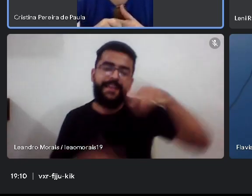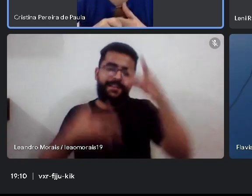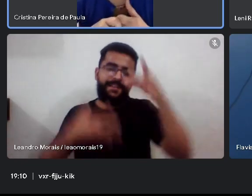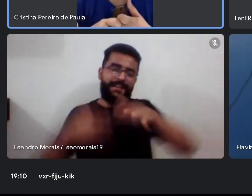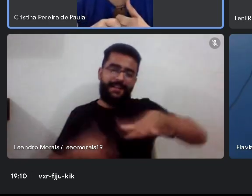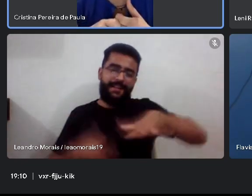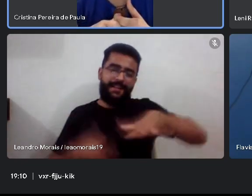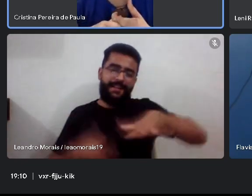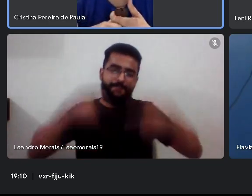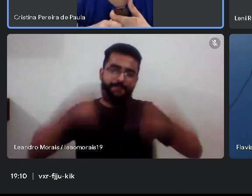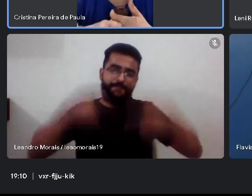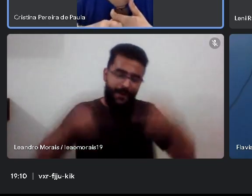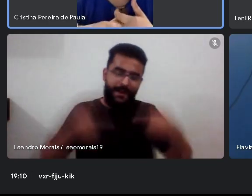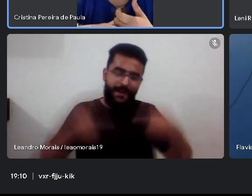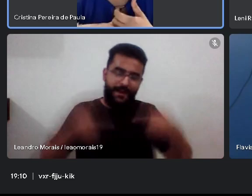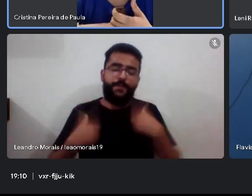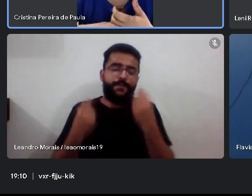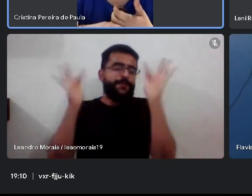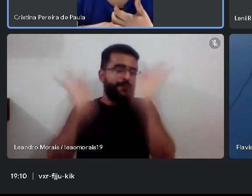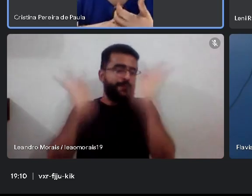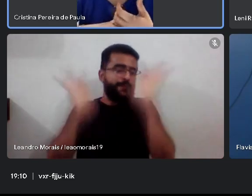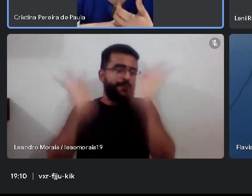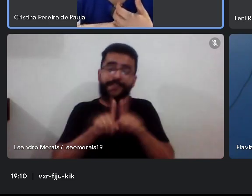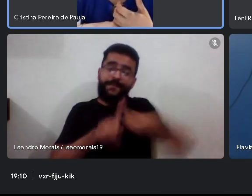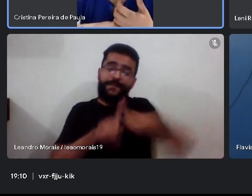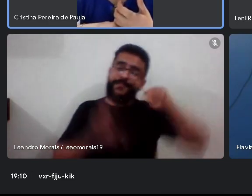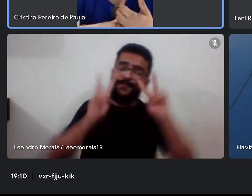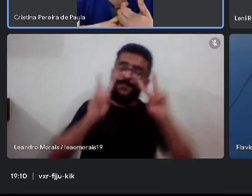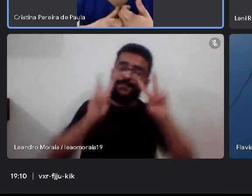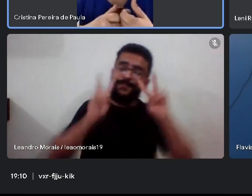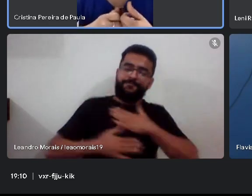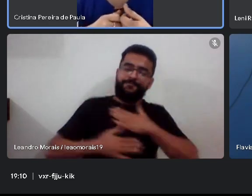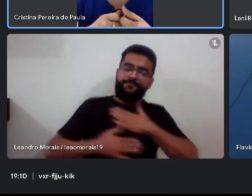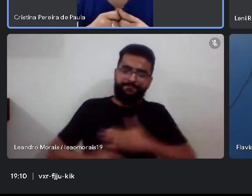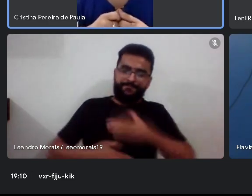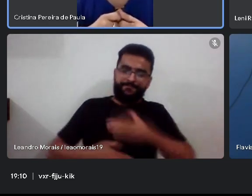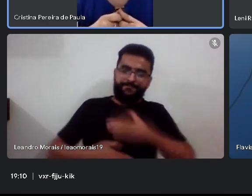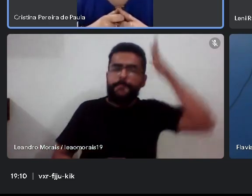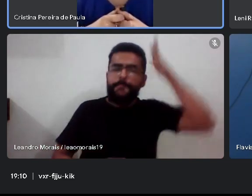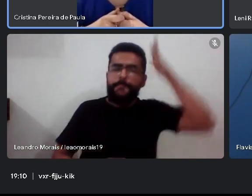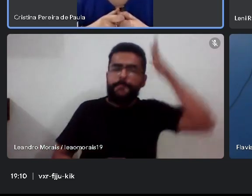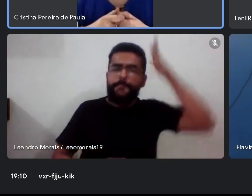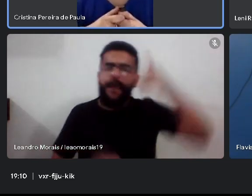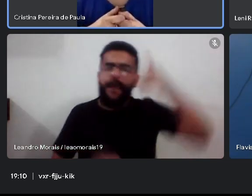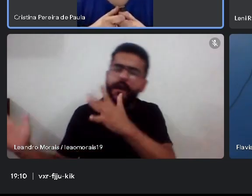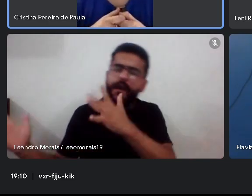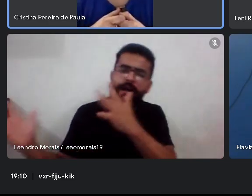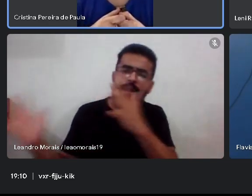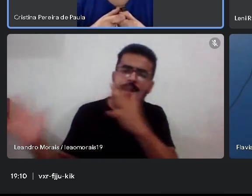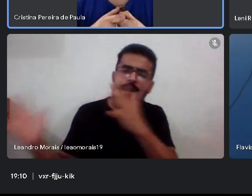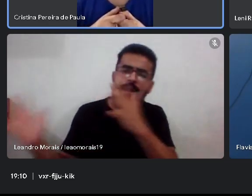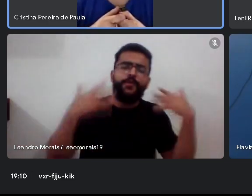convite para palestrar conosco esse tema tão importante, nos deixa muito felizes.